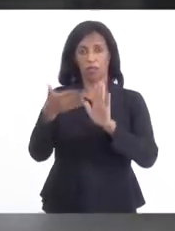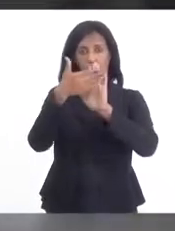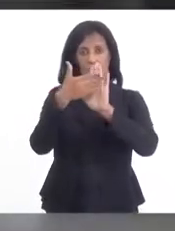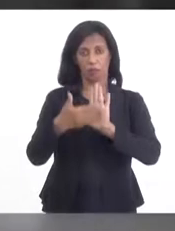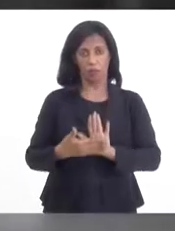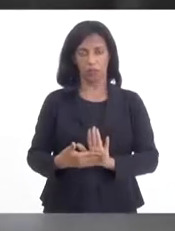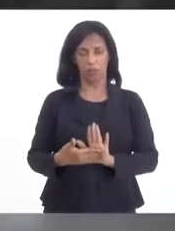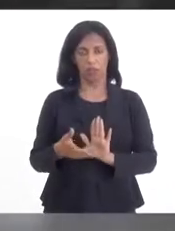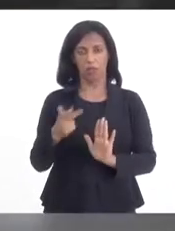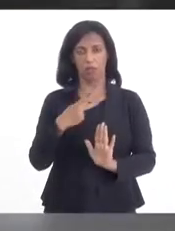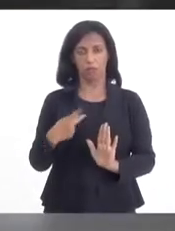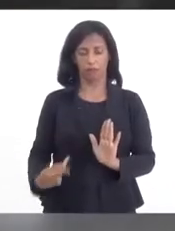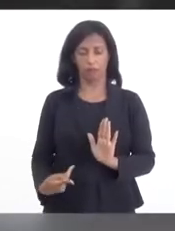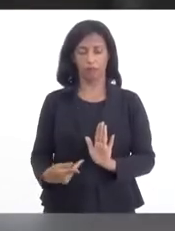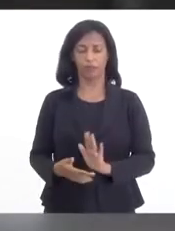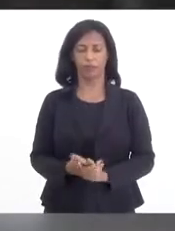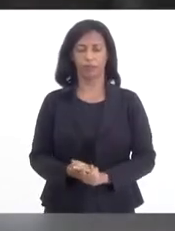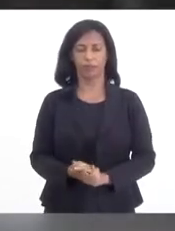senhor presidente.